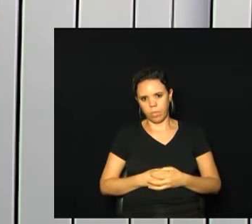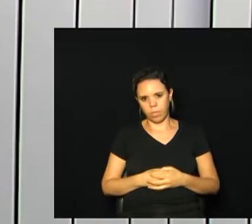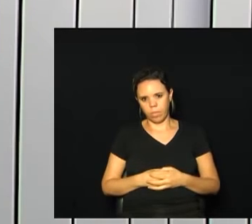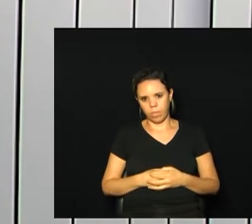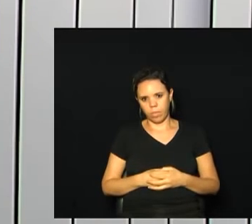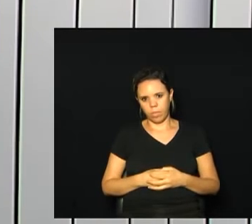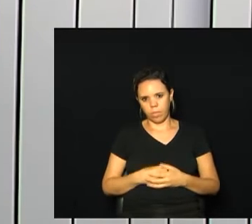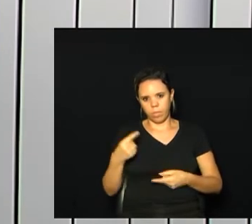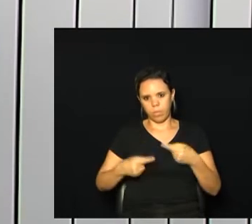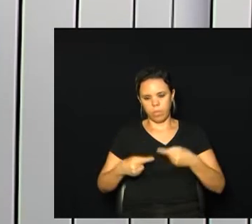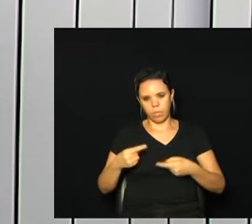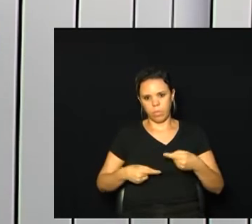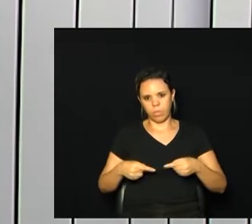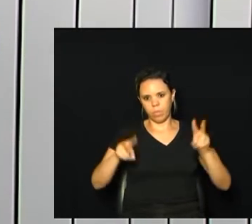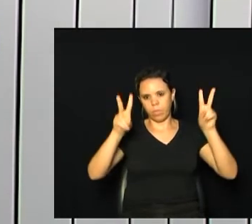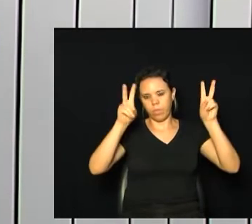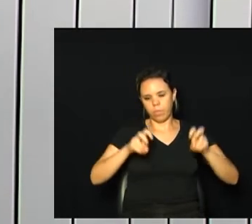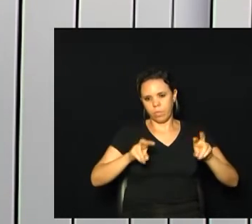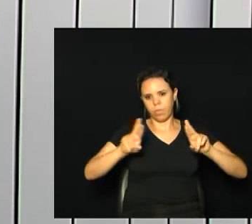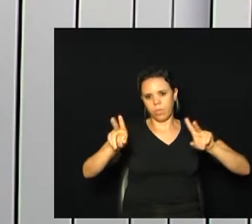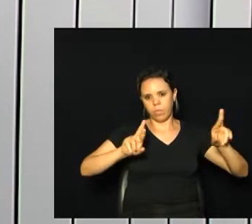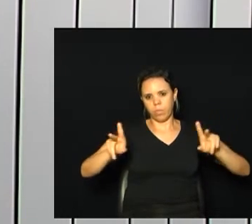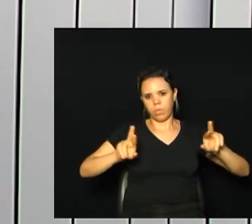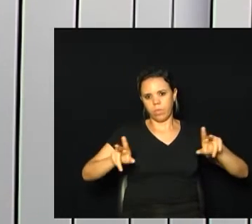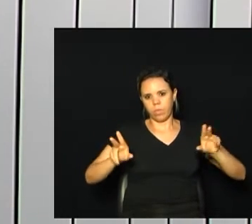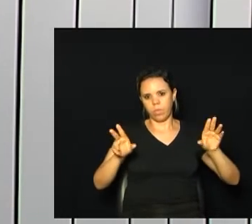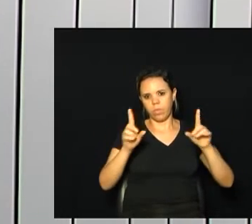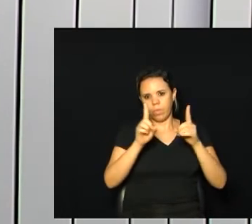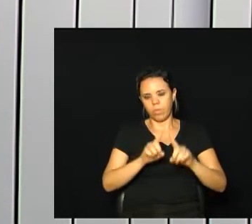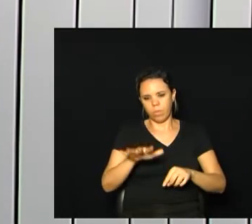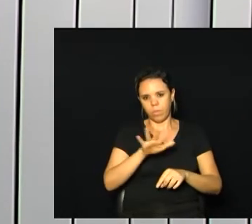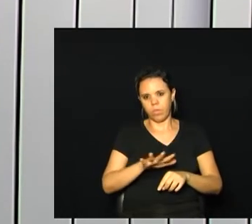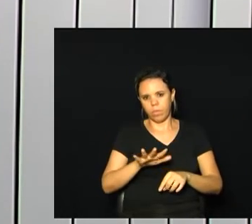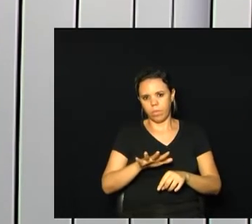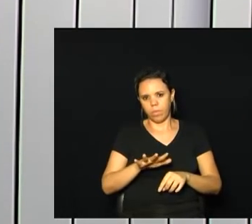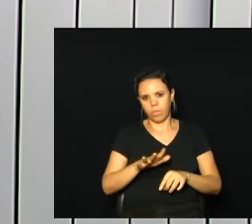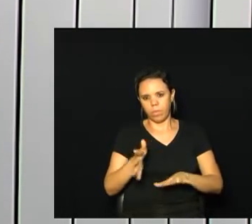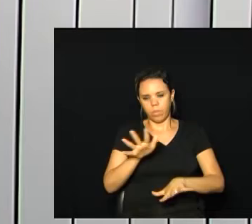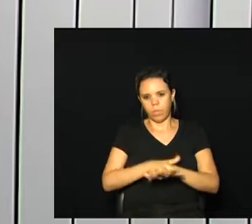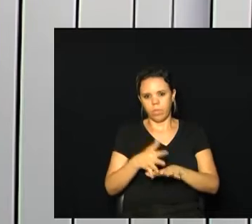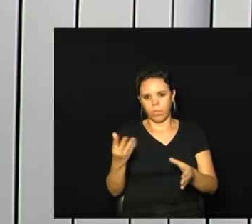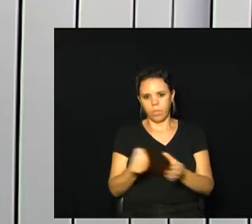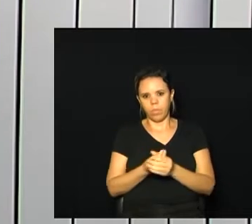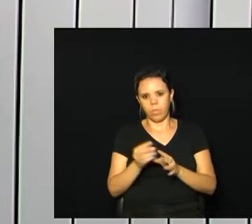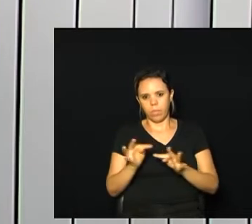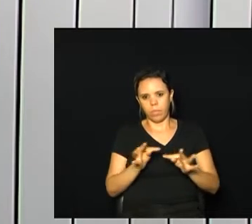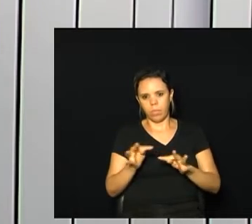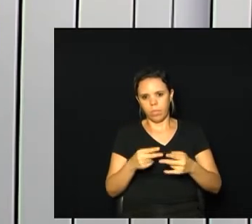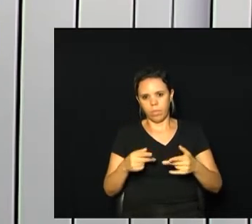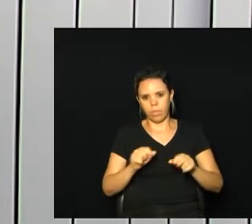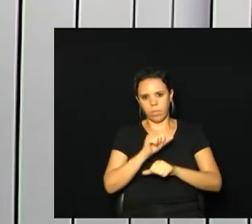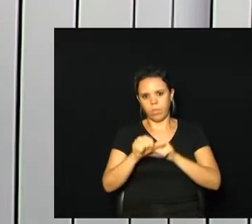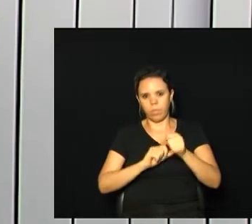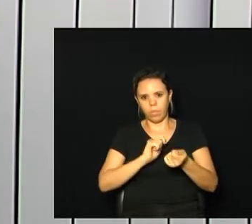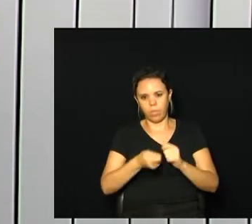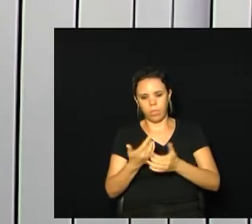Nós vamos discutir os tópicos, diferenças, deficiência e também inclusão para tratar das